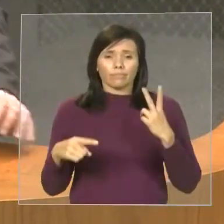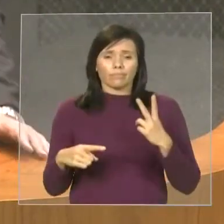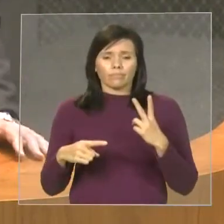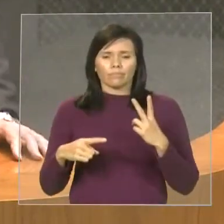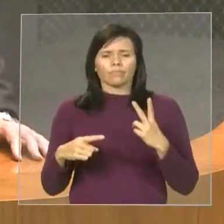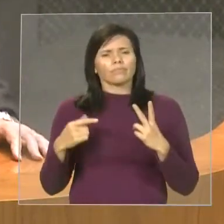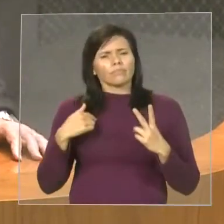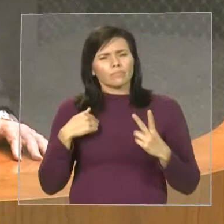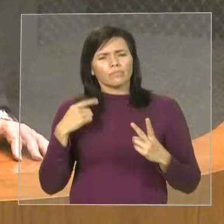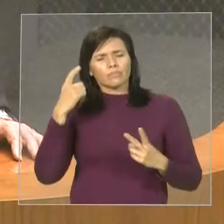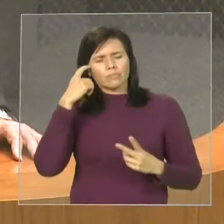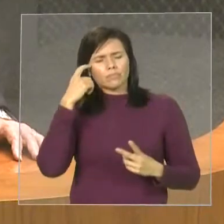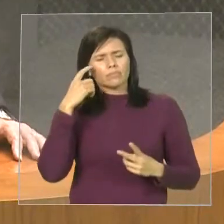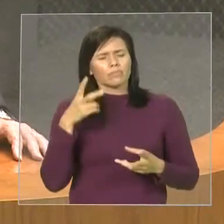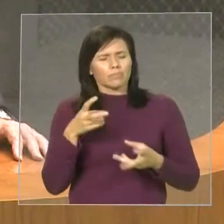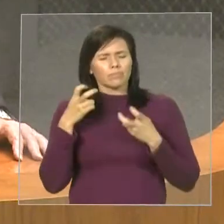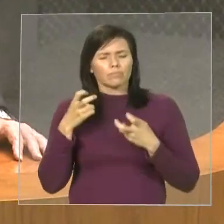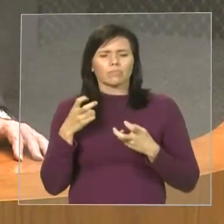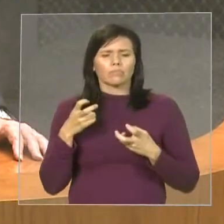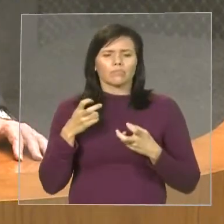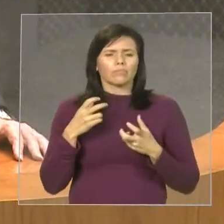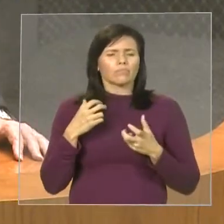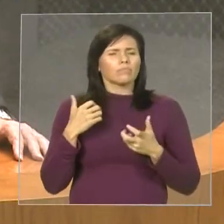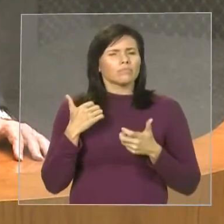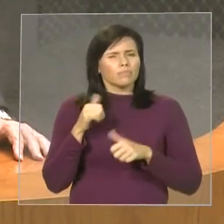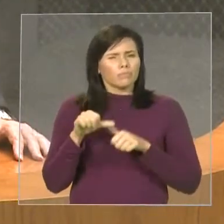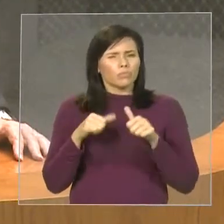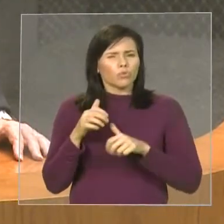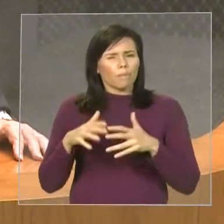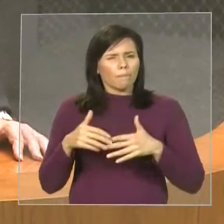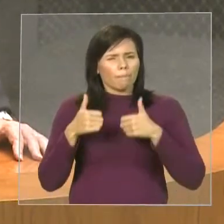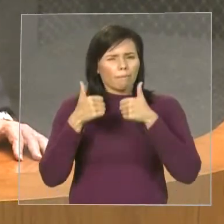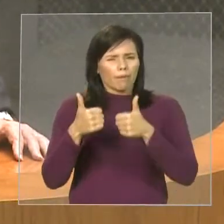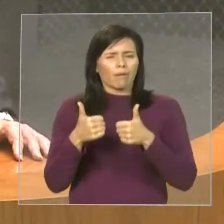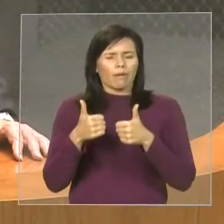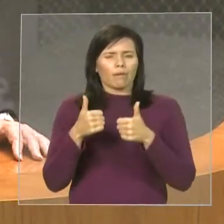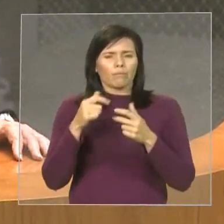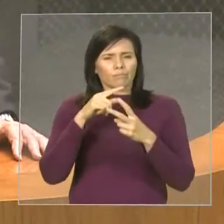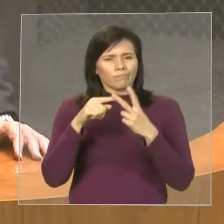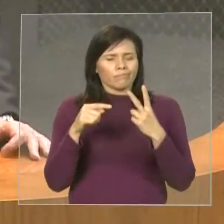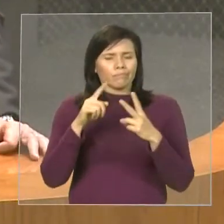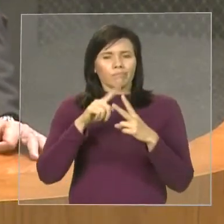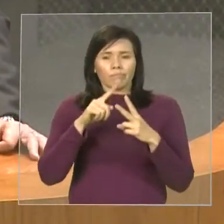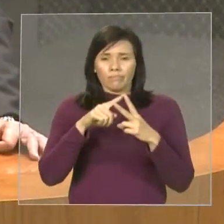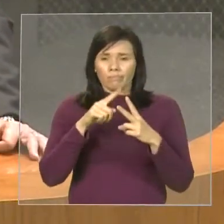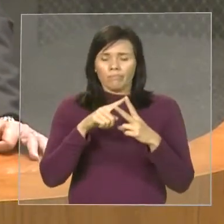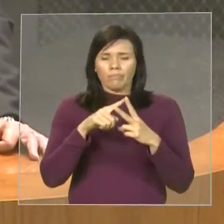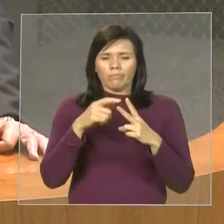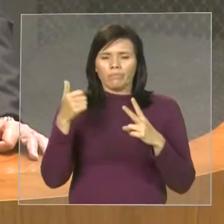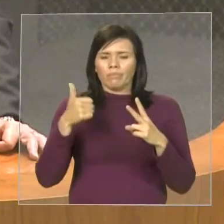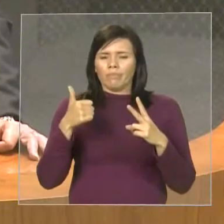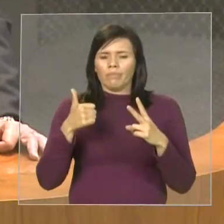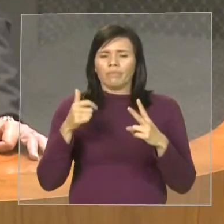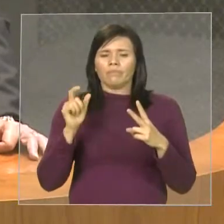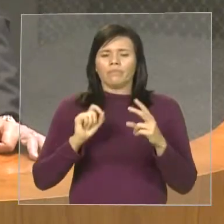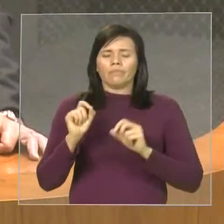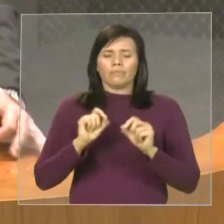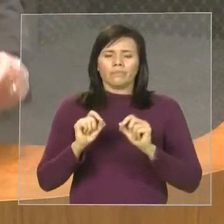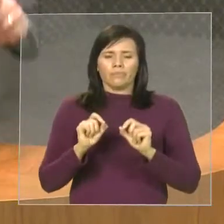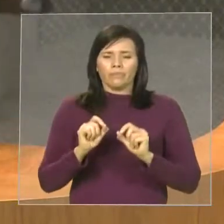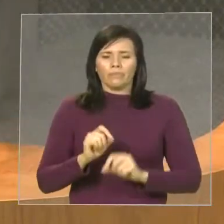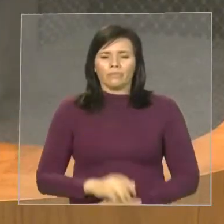evoluiu a reforma. O primeiro, que diz respeito à